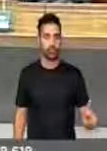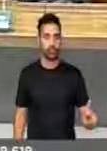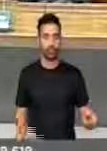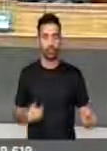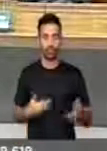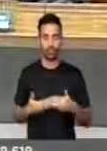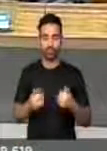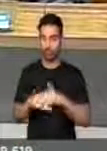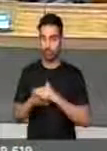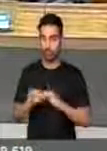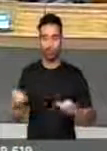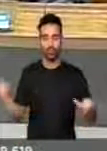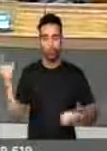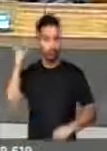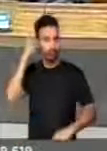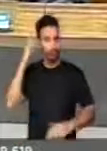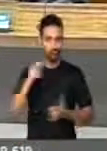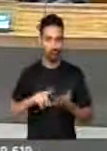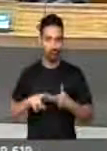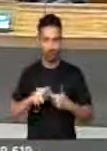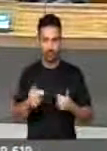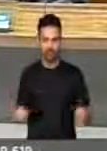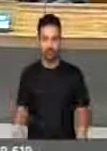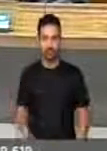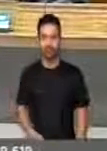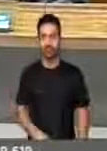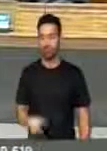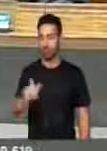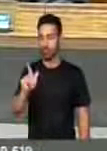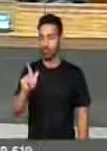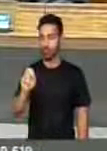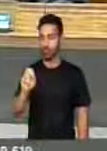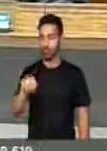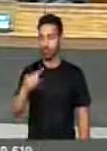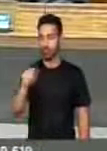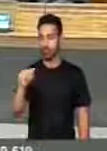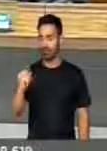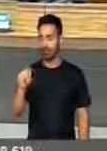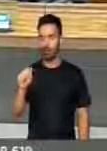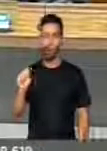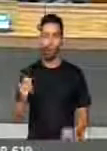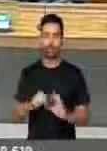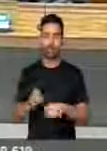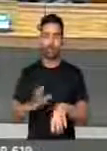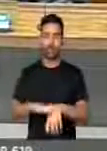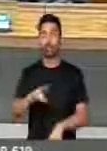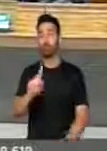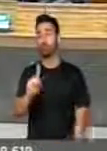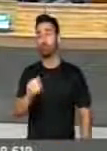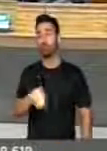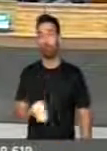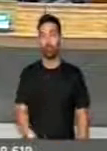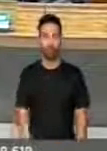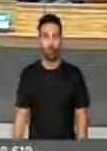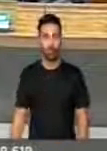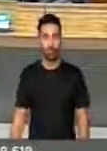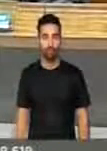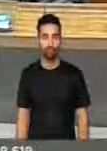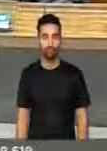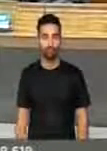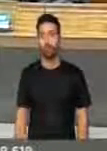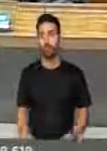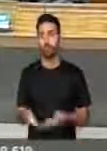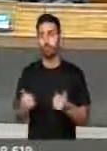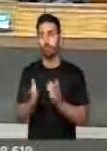A divulgação da Voz do Brasil e os meios de comunicação da casa. Gonzaga Patriota, Vossa Excelência tem um minuto. Presidente, dois registros que eu peço, Vossa Excelência,